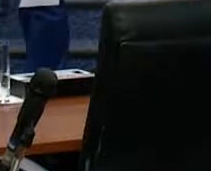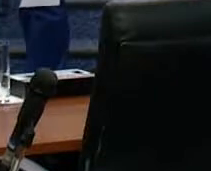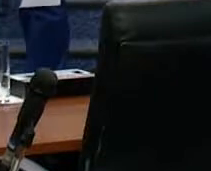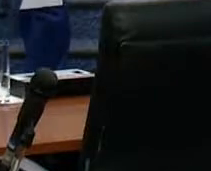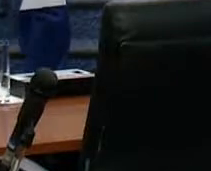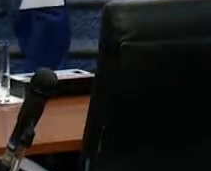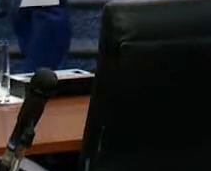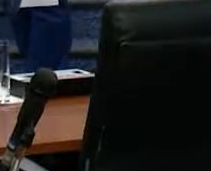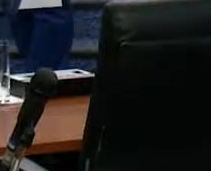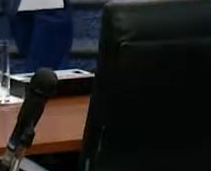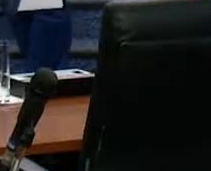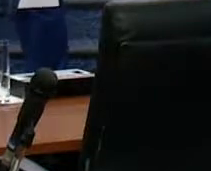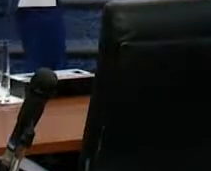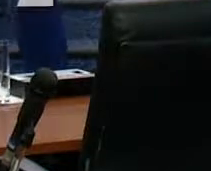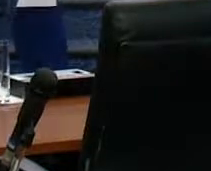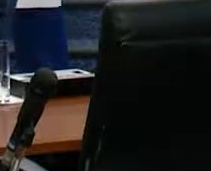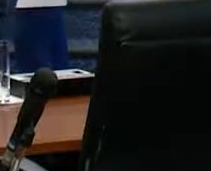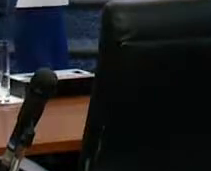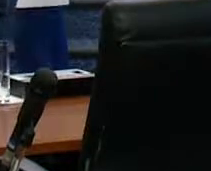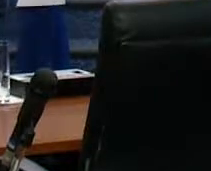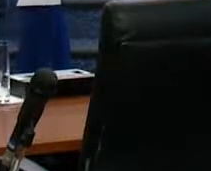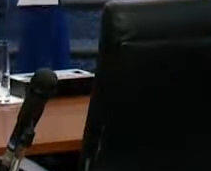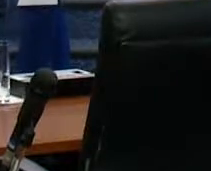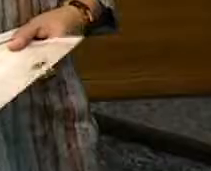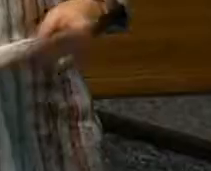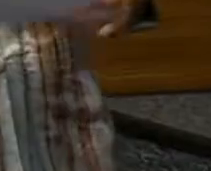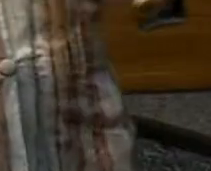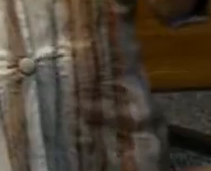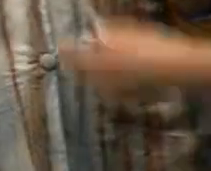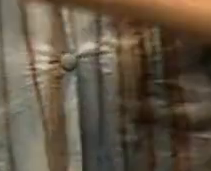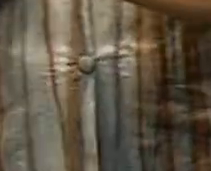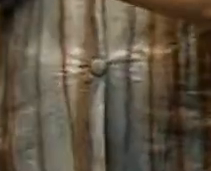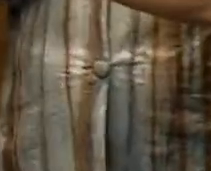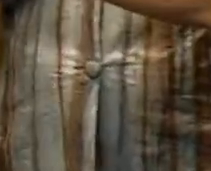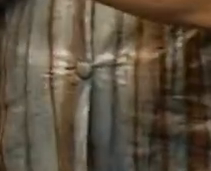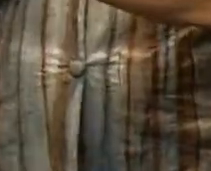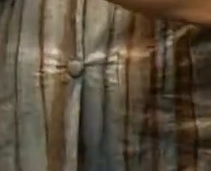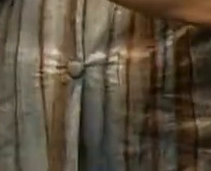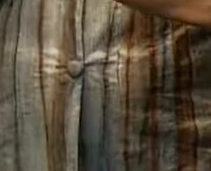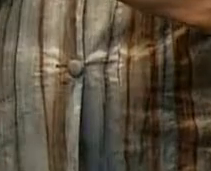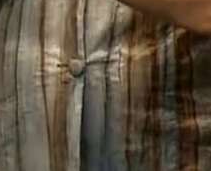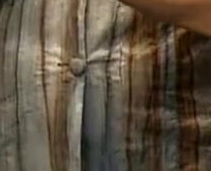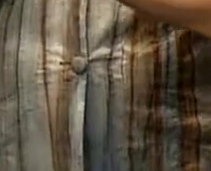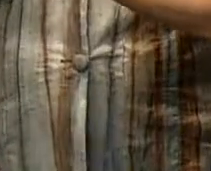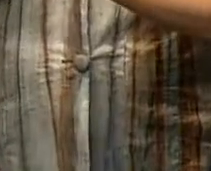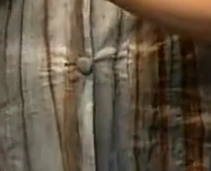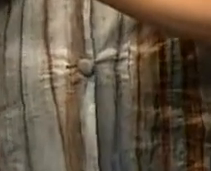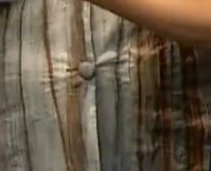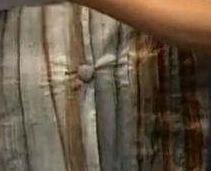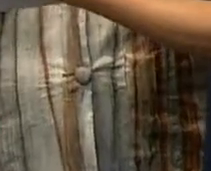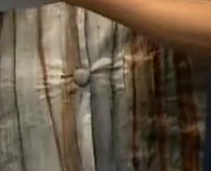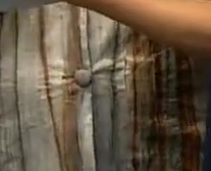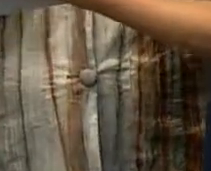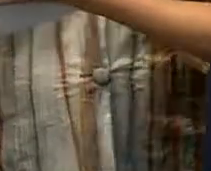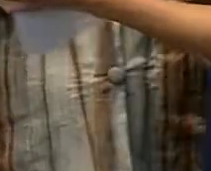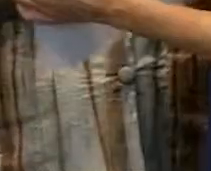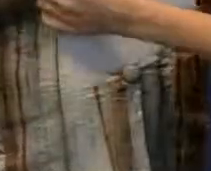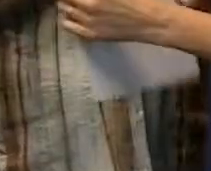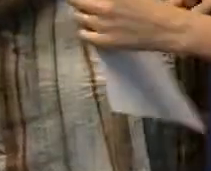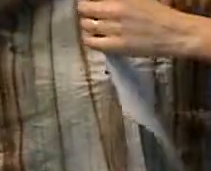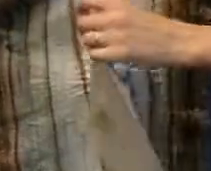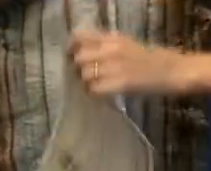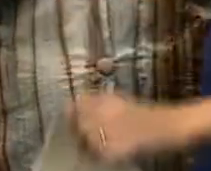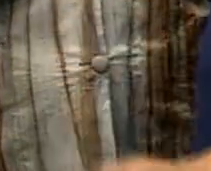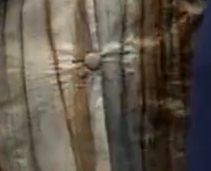Mesma honra, chamamos Vilma Nunes Medeiros. Parabéns, Vilma, que Deus continue abençoando,